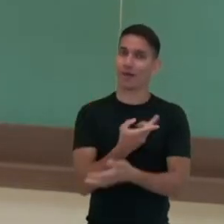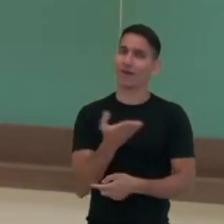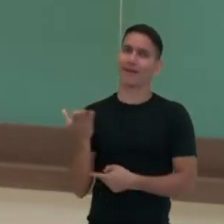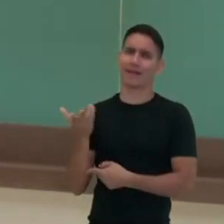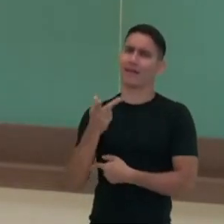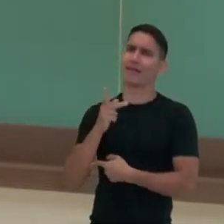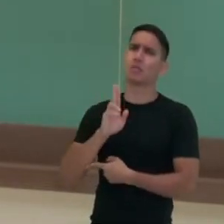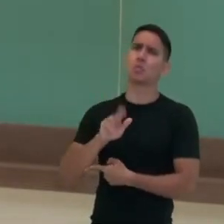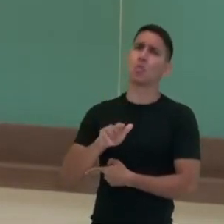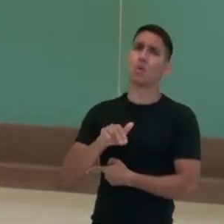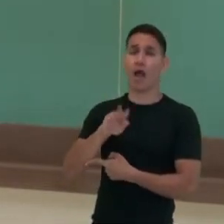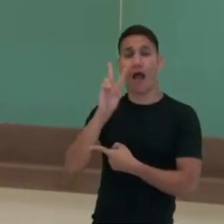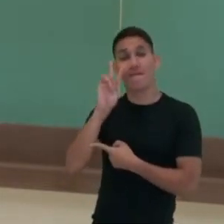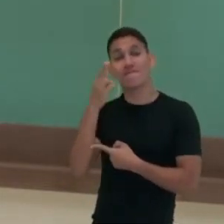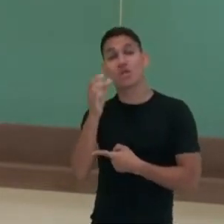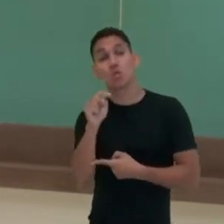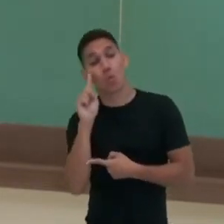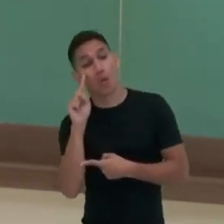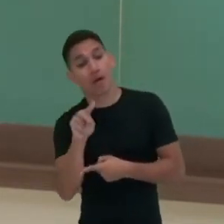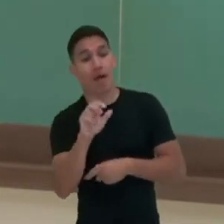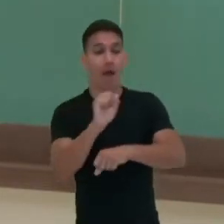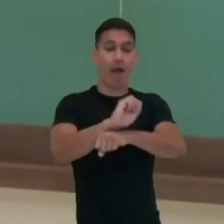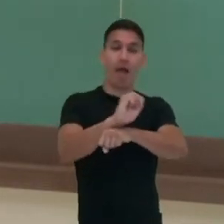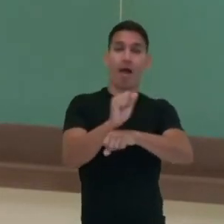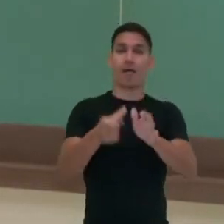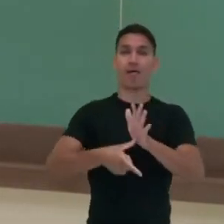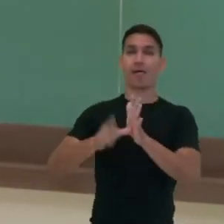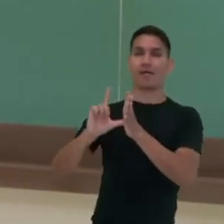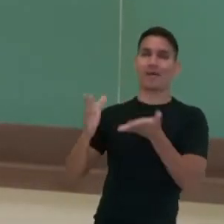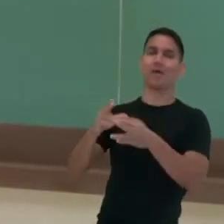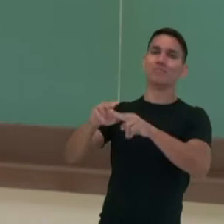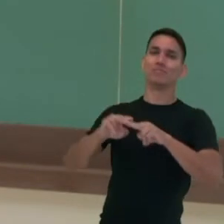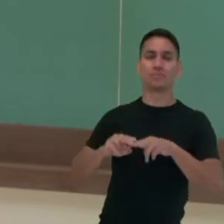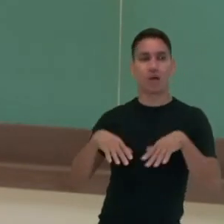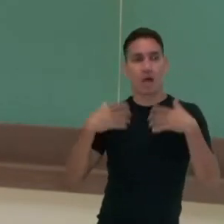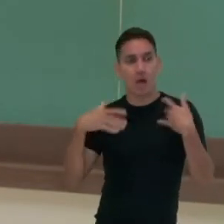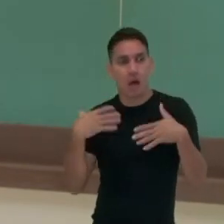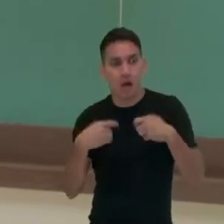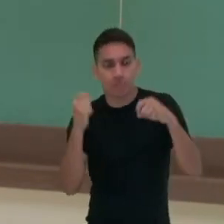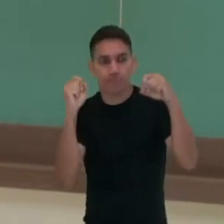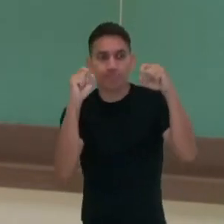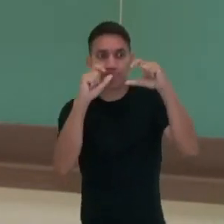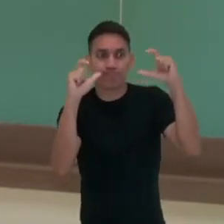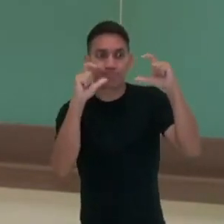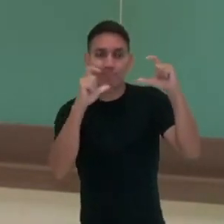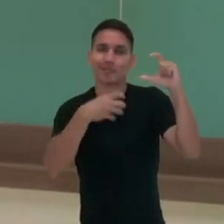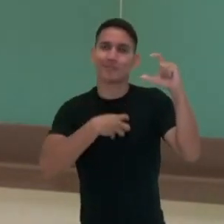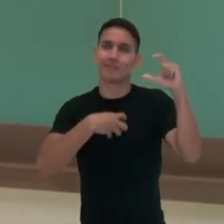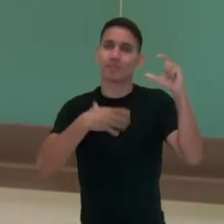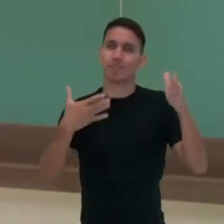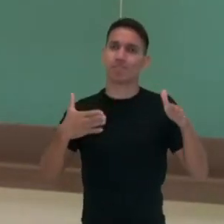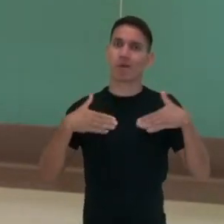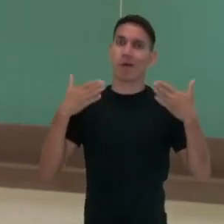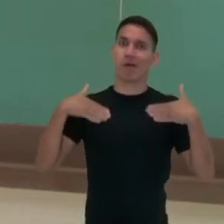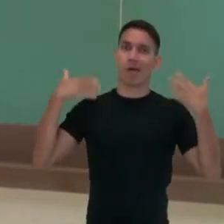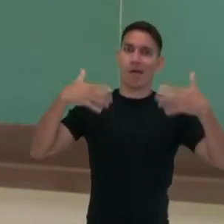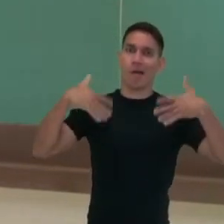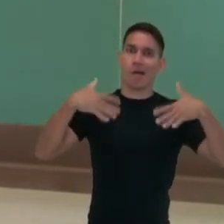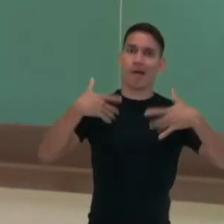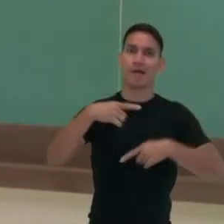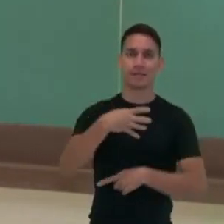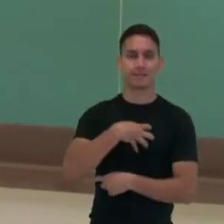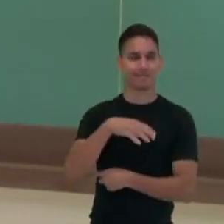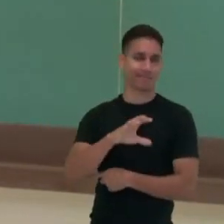ninguém nunca tinha visto um automóvel, então por esse motivo aquilo acaba gerando um espanto muito grande,